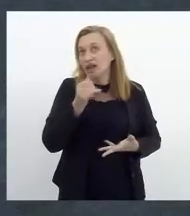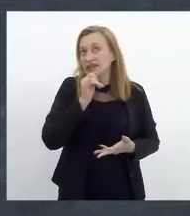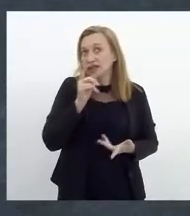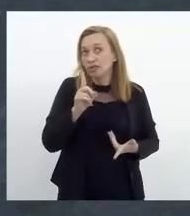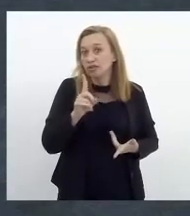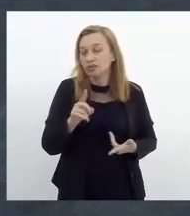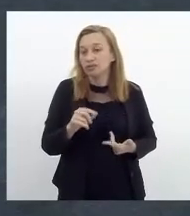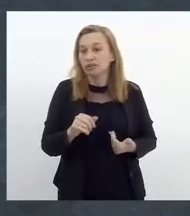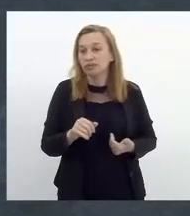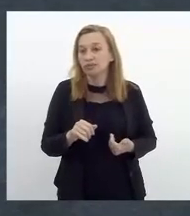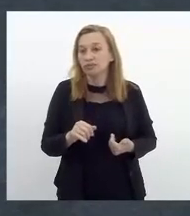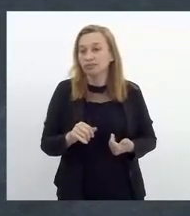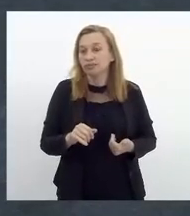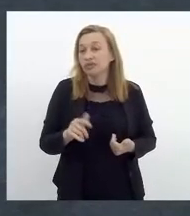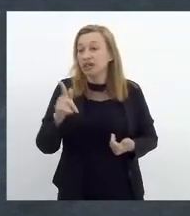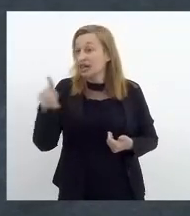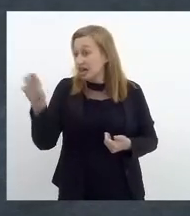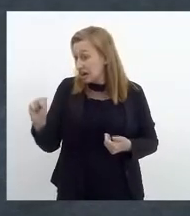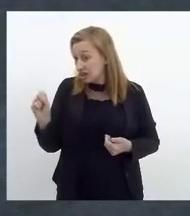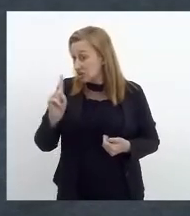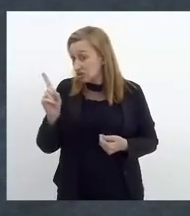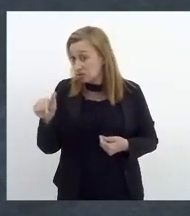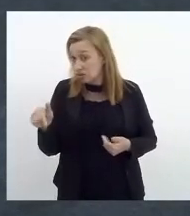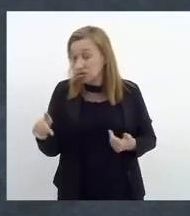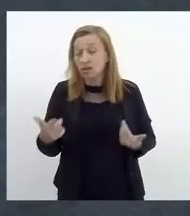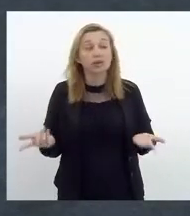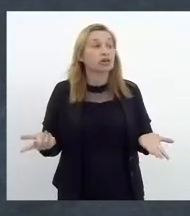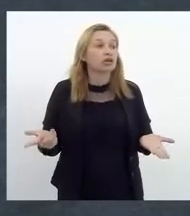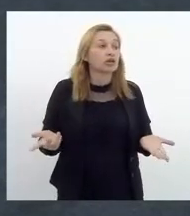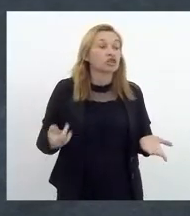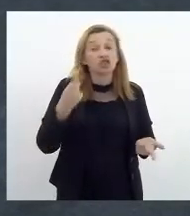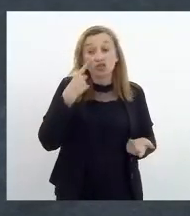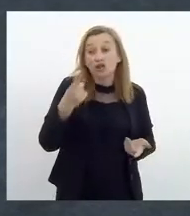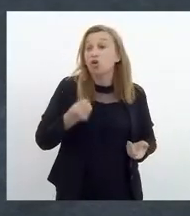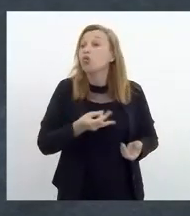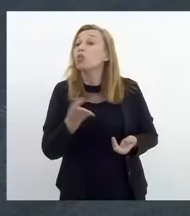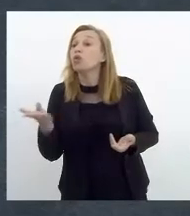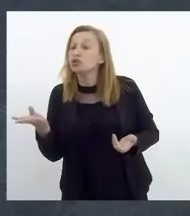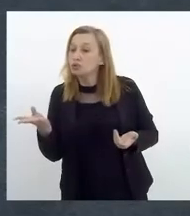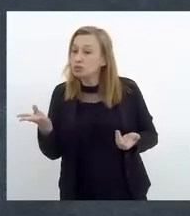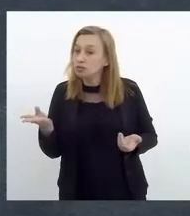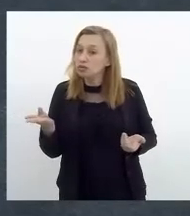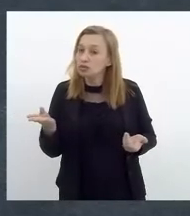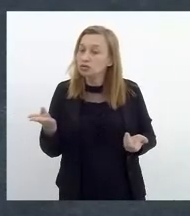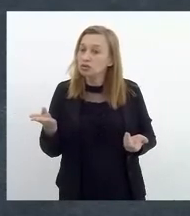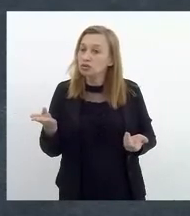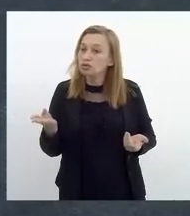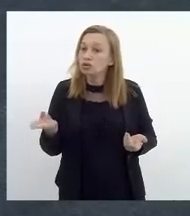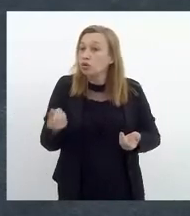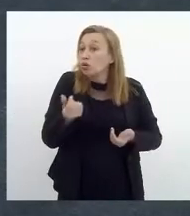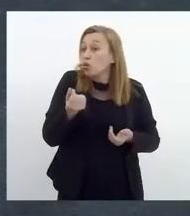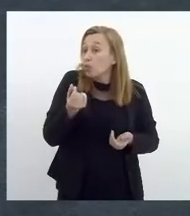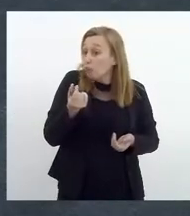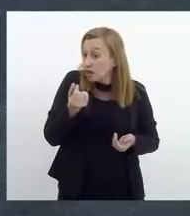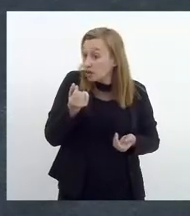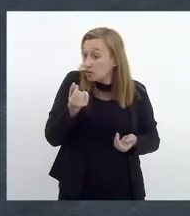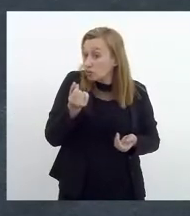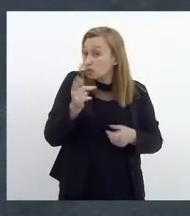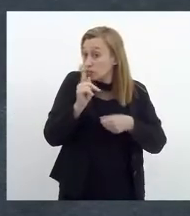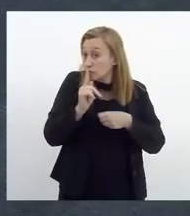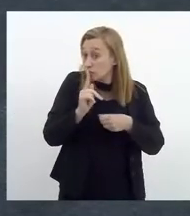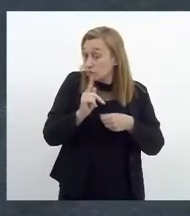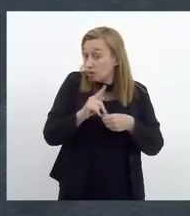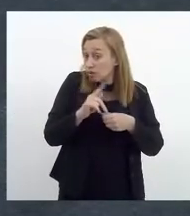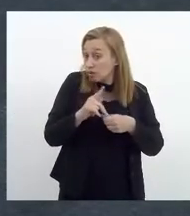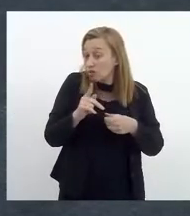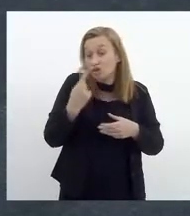é commodities, porque gás não é commodities, a gente vê o quanto que está submetido ao preço do petróleo, e isso é